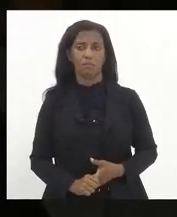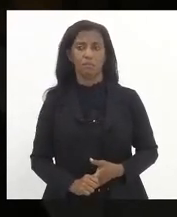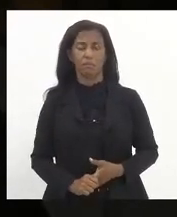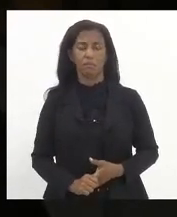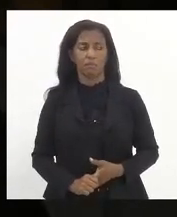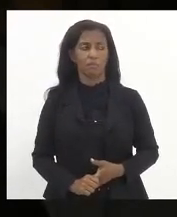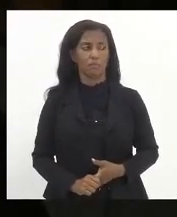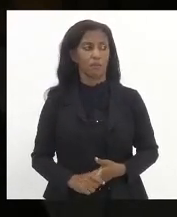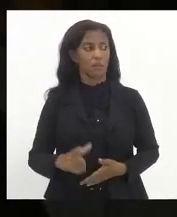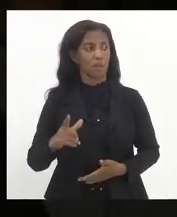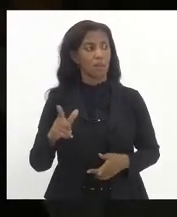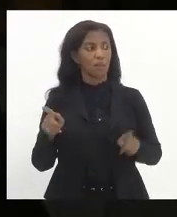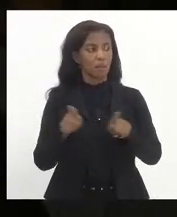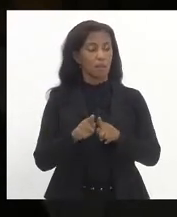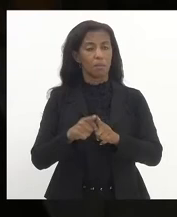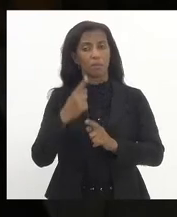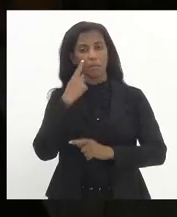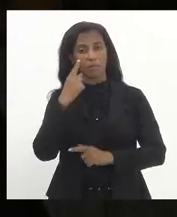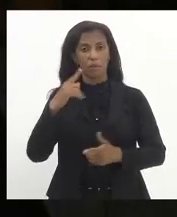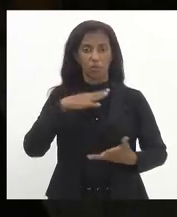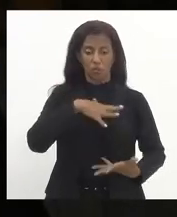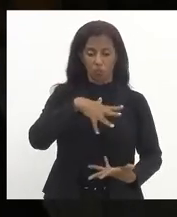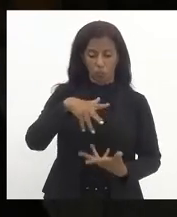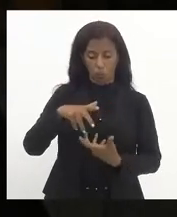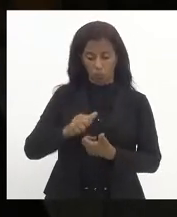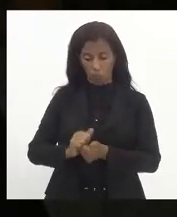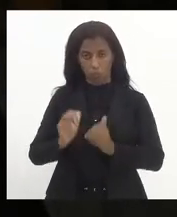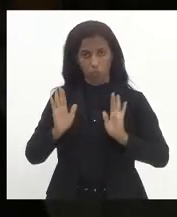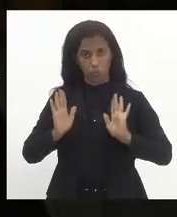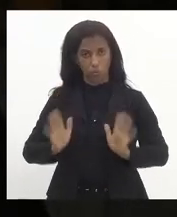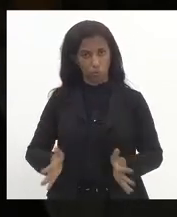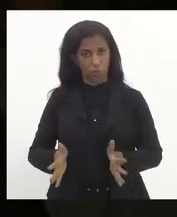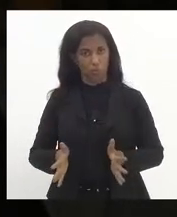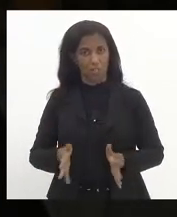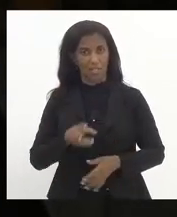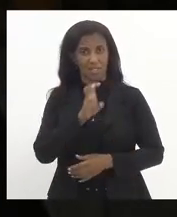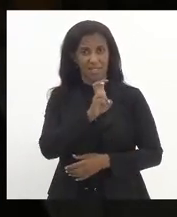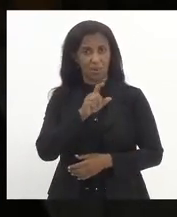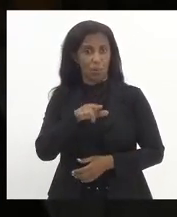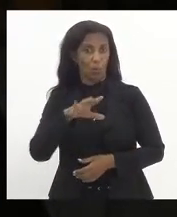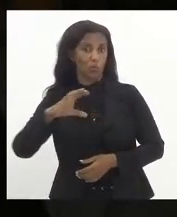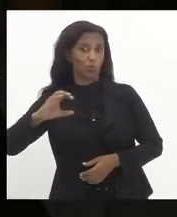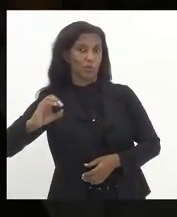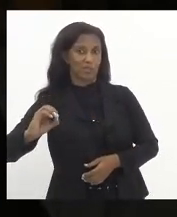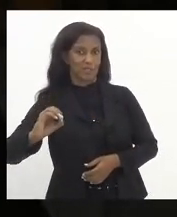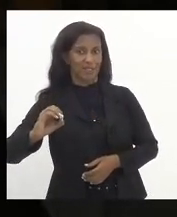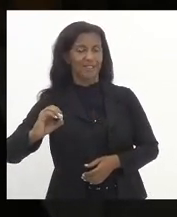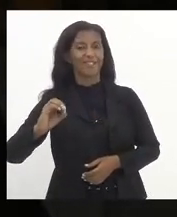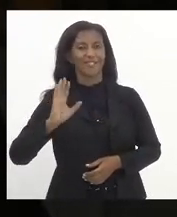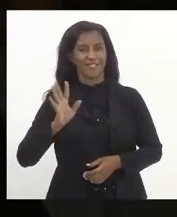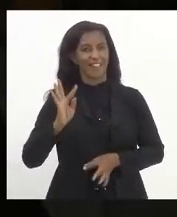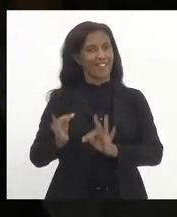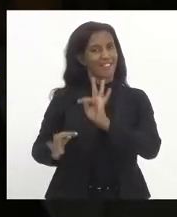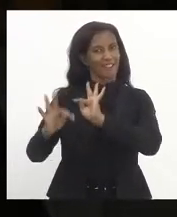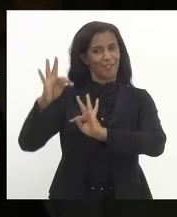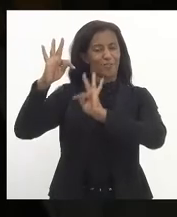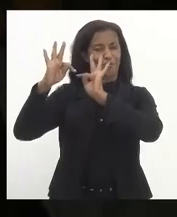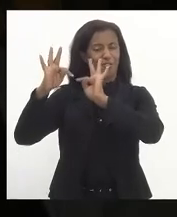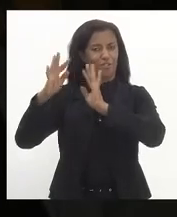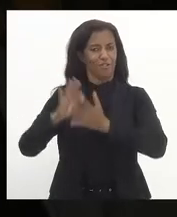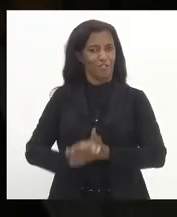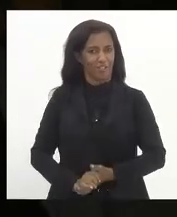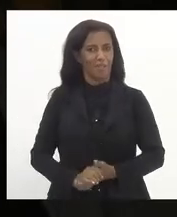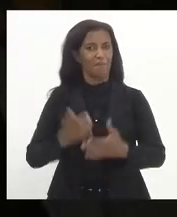tendo em vista que a gente vive no mundo já 5.0, na quarta revolução tecnológica. Não há desenvolvimento